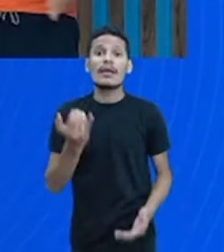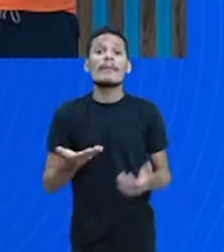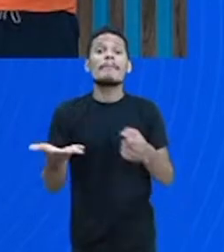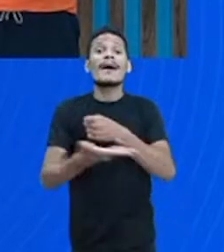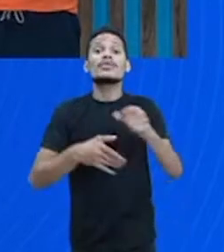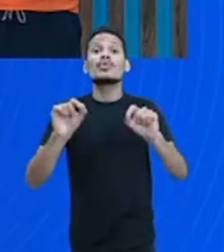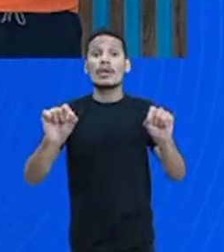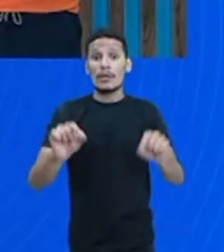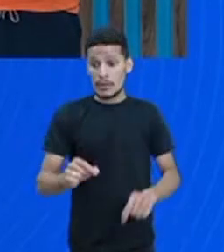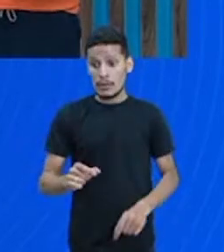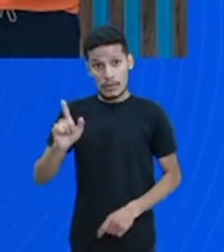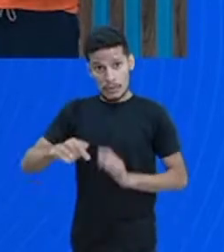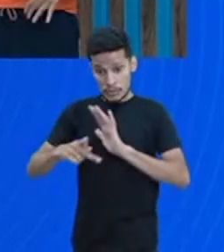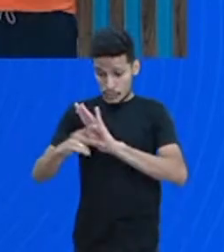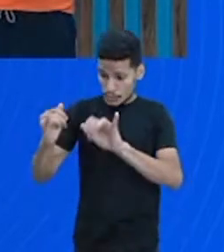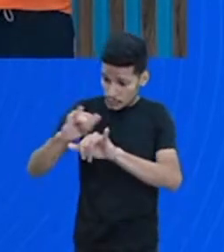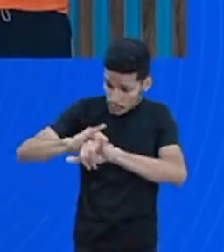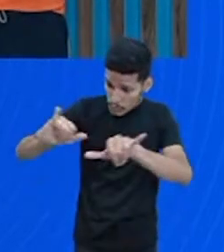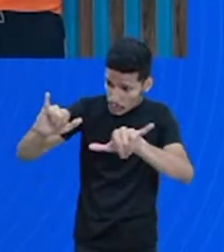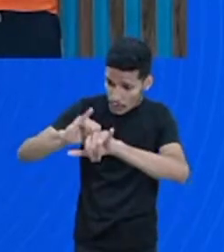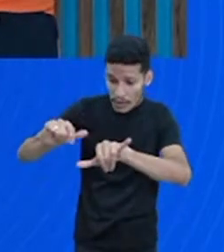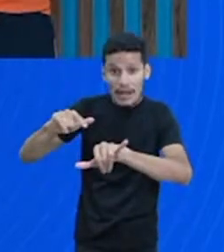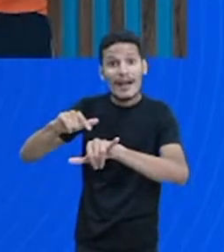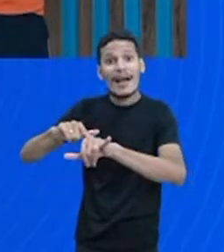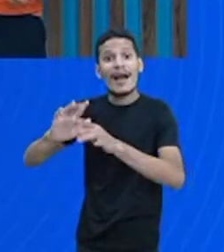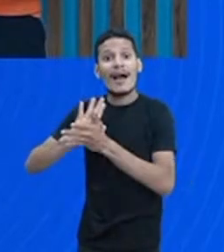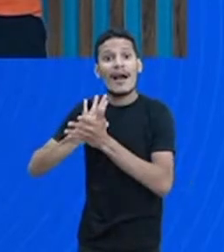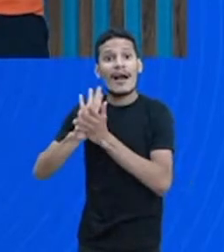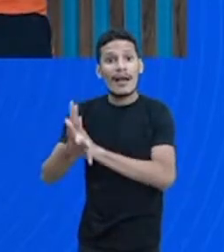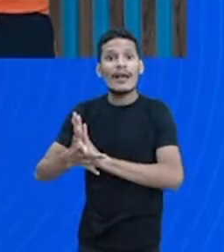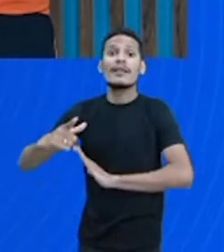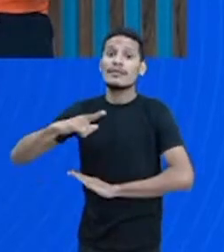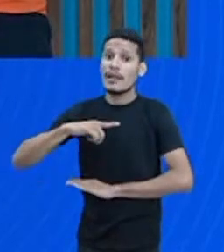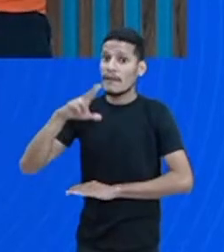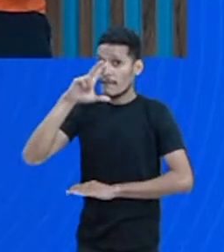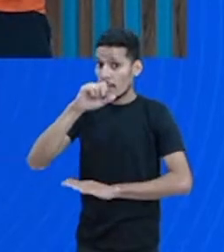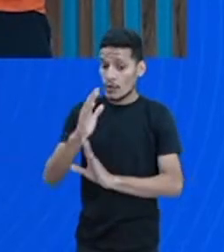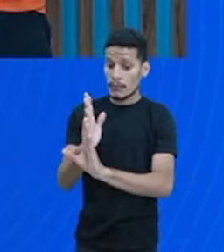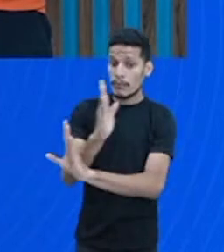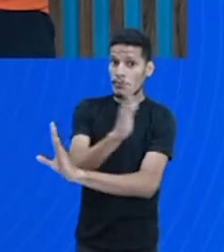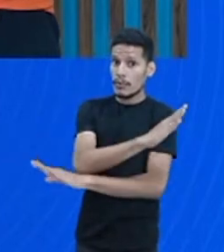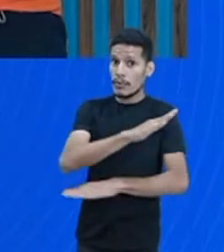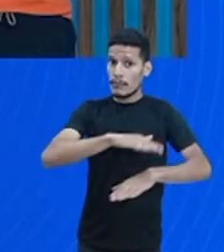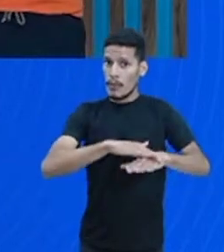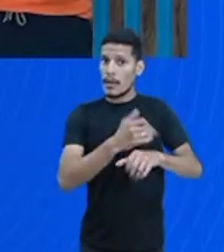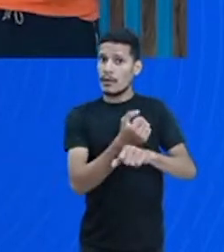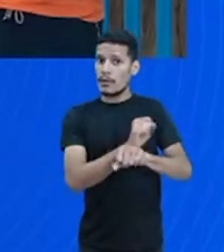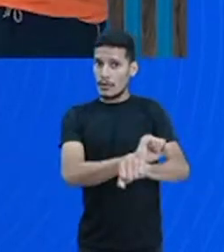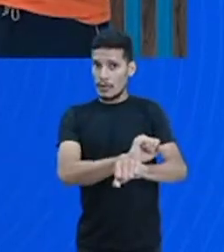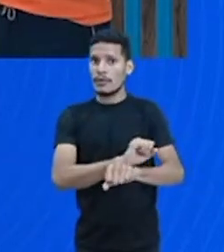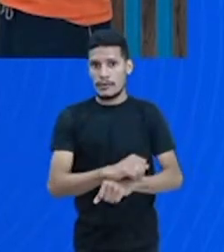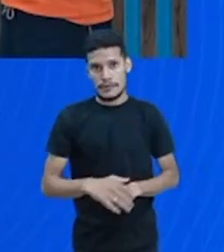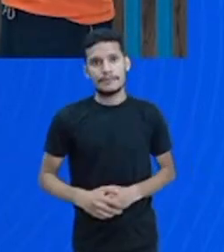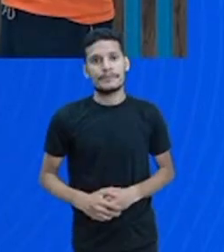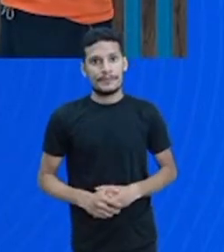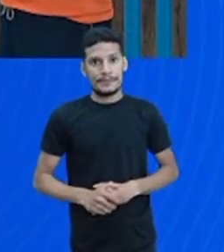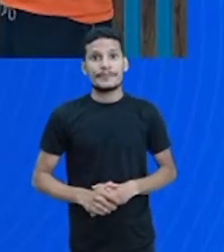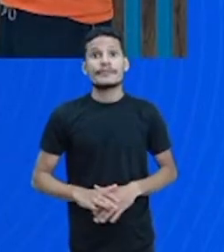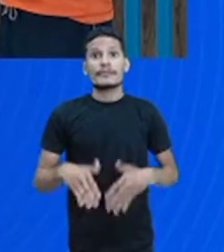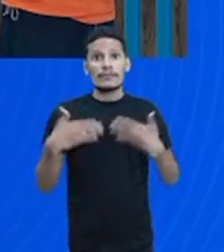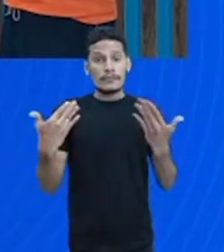quê? Em um discurso racista que tem um fundamento muito forte no período histórico escravista, tá? Então,